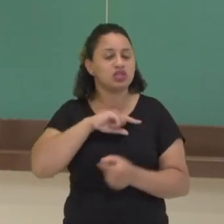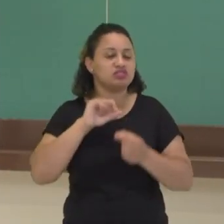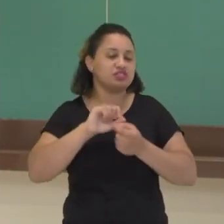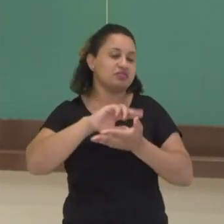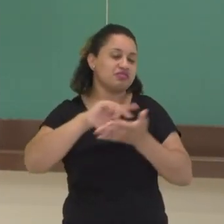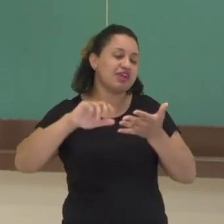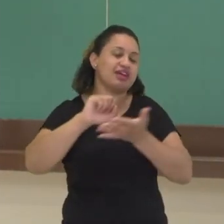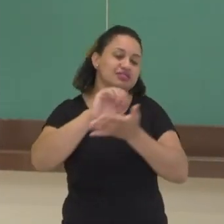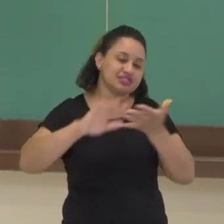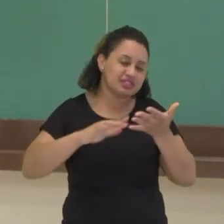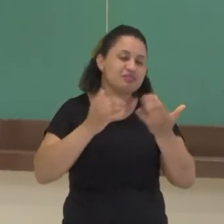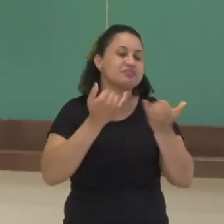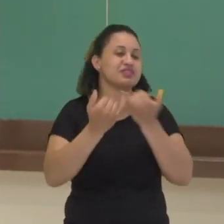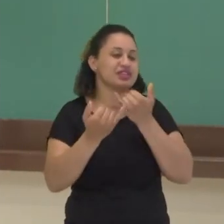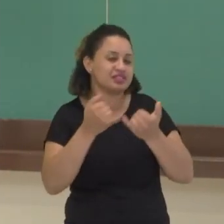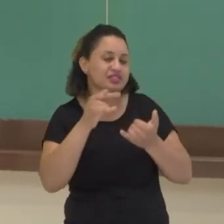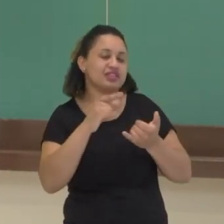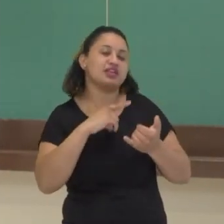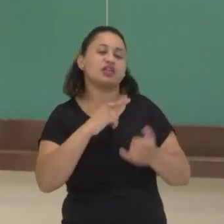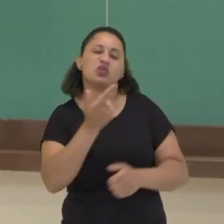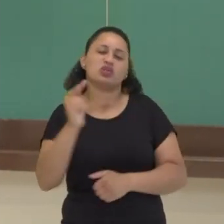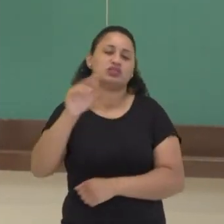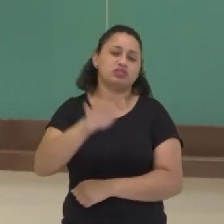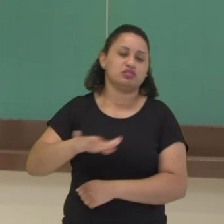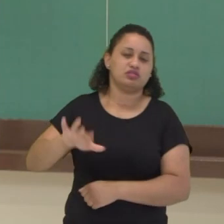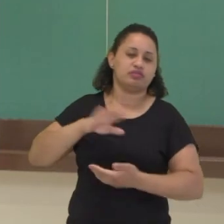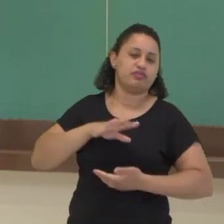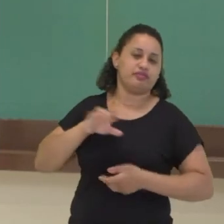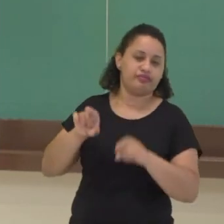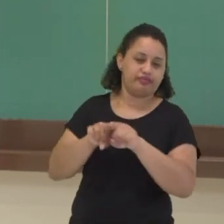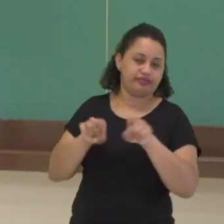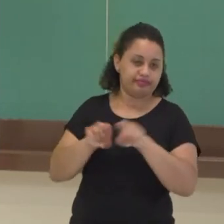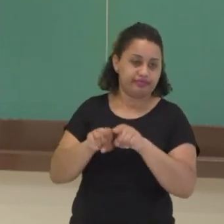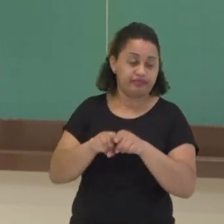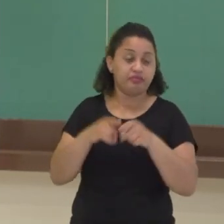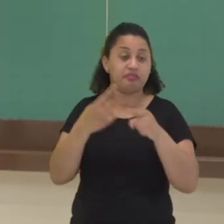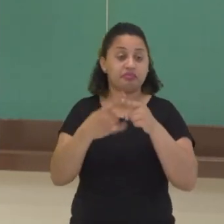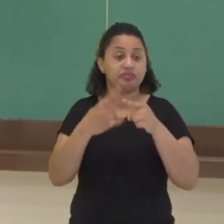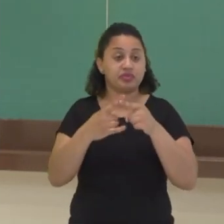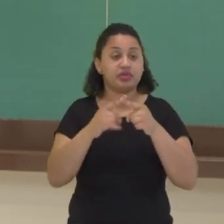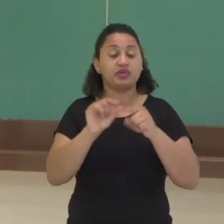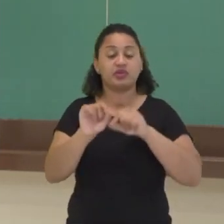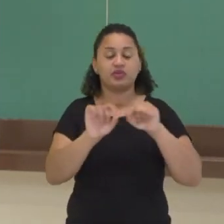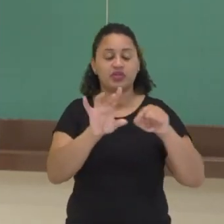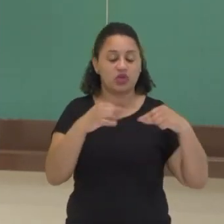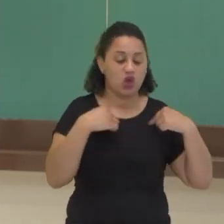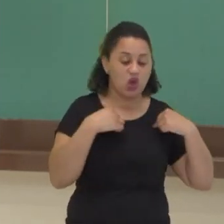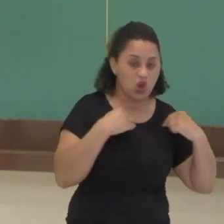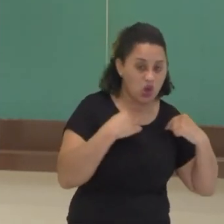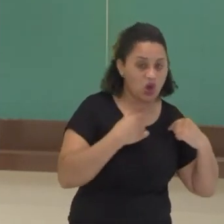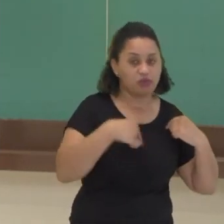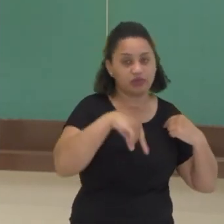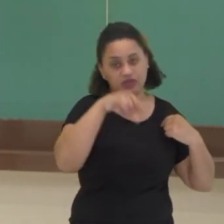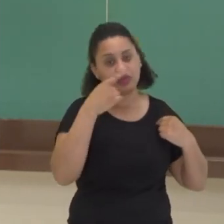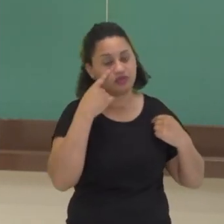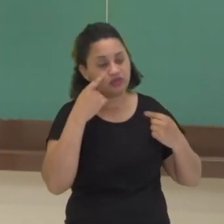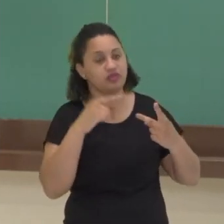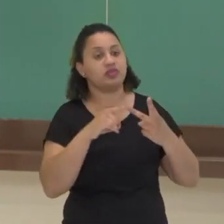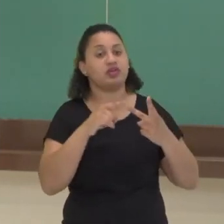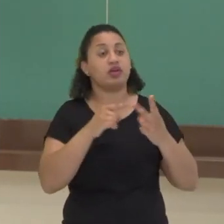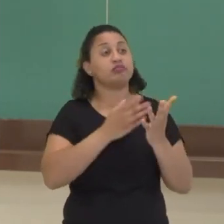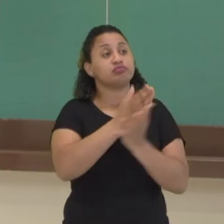lançarmos simultaneamente uma moeda e um dado, temos as seguintes possibilidades. Então, para a